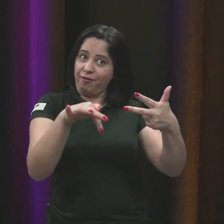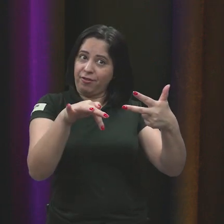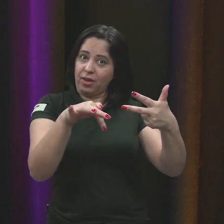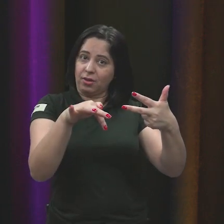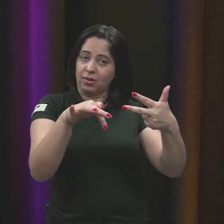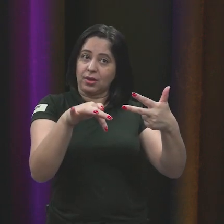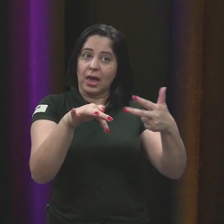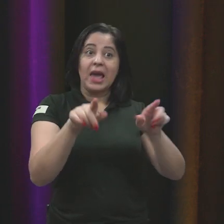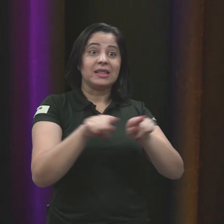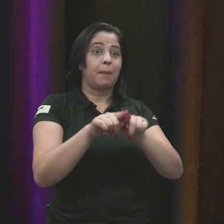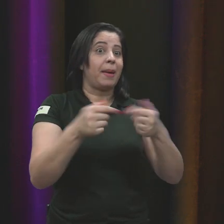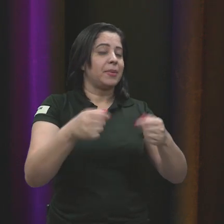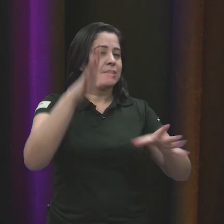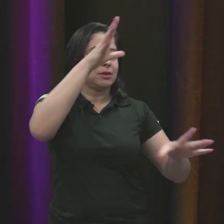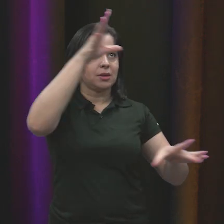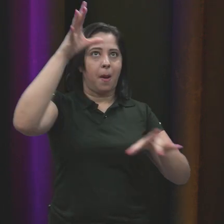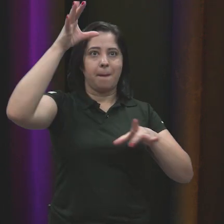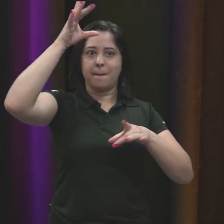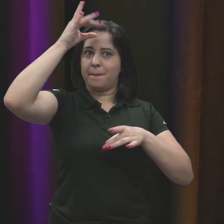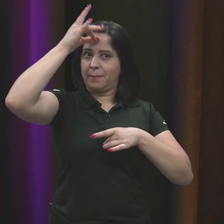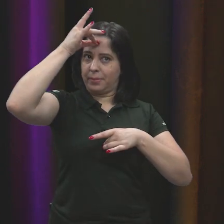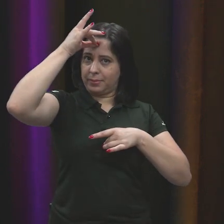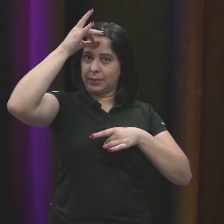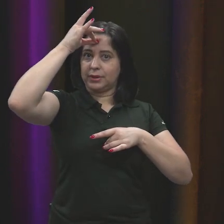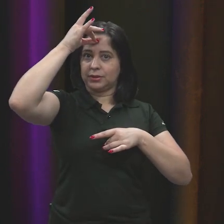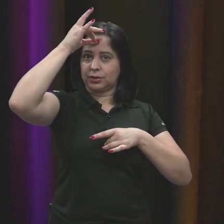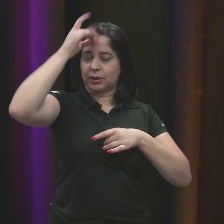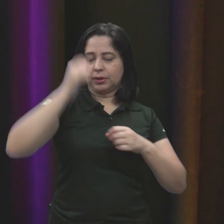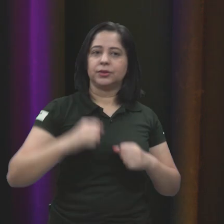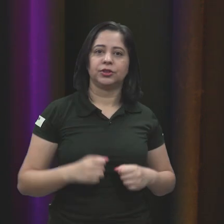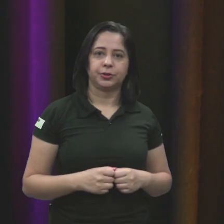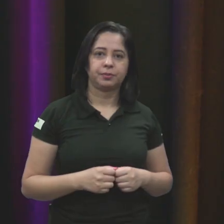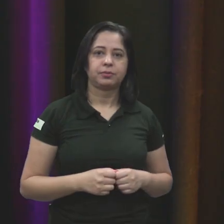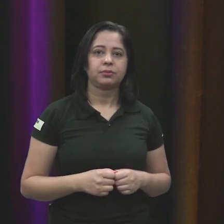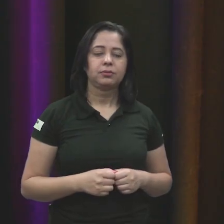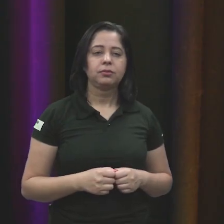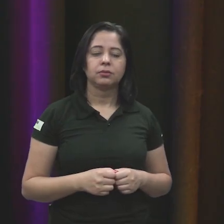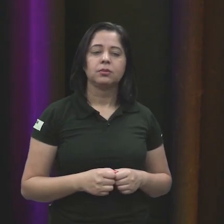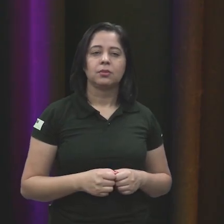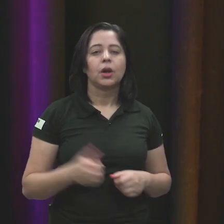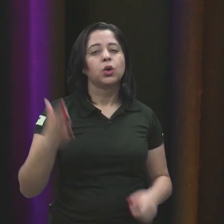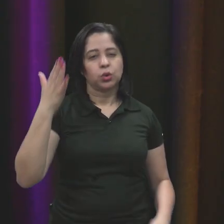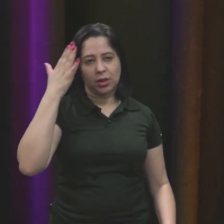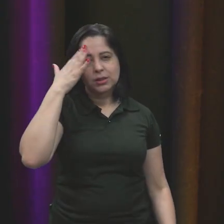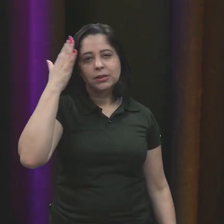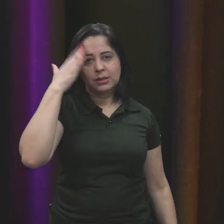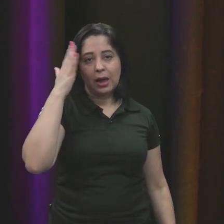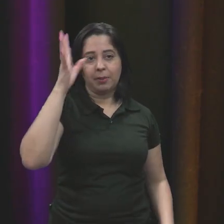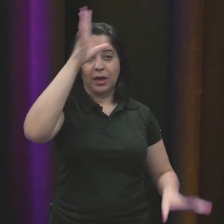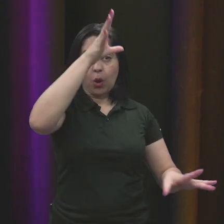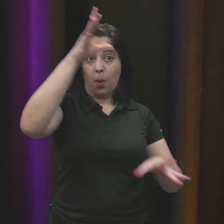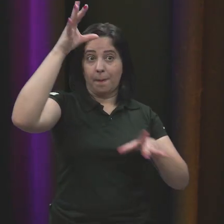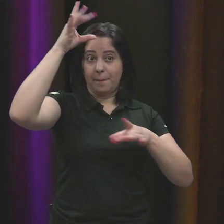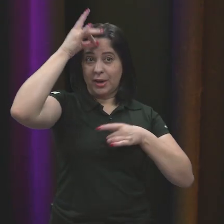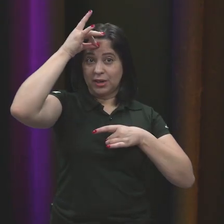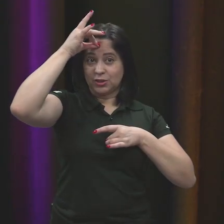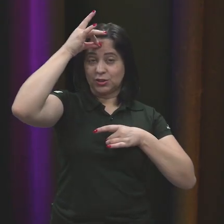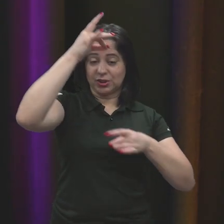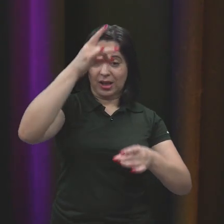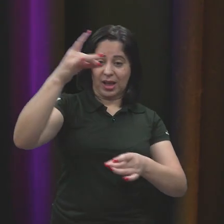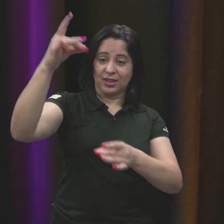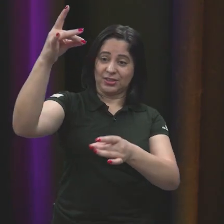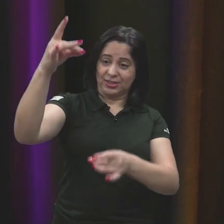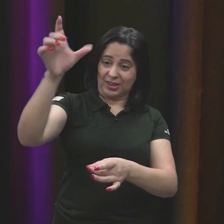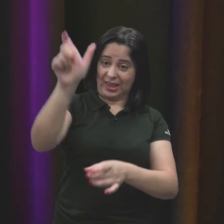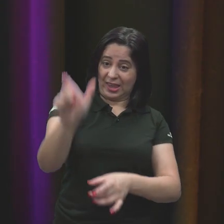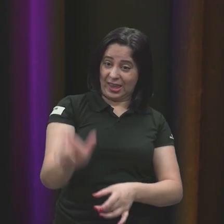a trajetória do personagem, né? Hoje em dia a gente sabe que a trajetória do personagem, que você